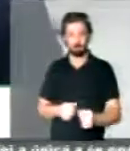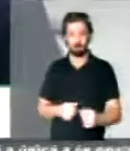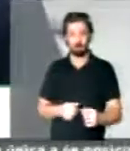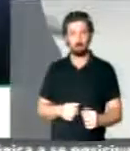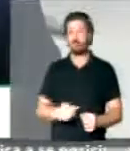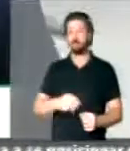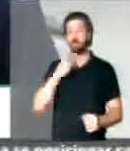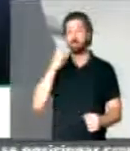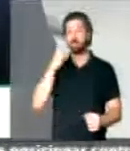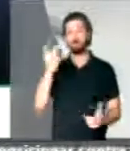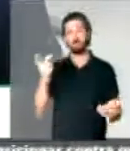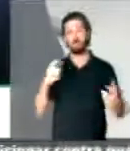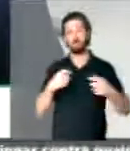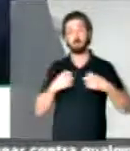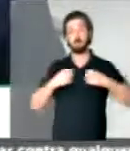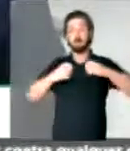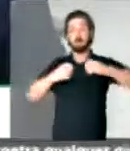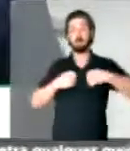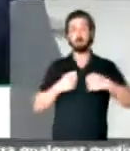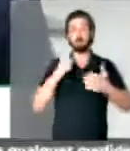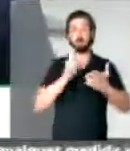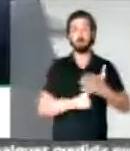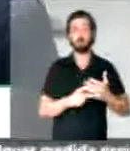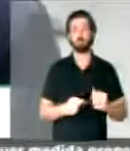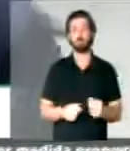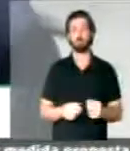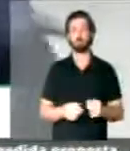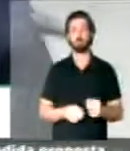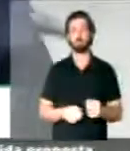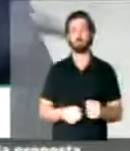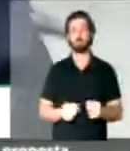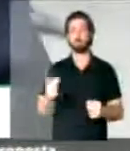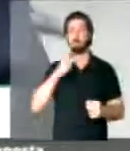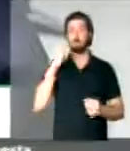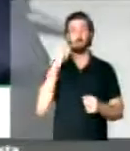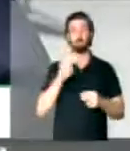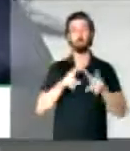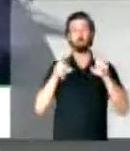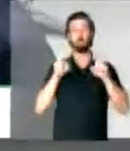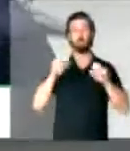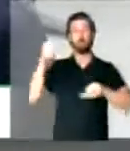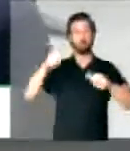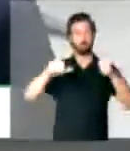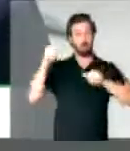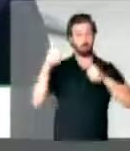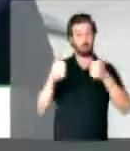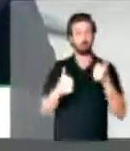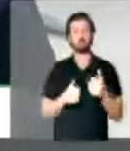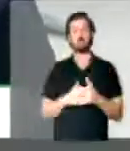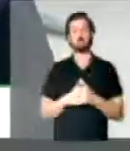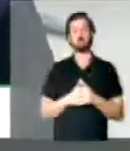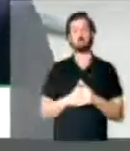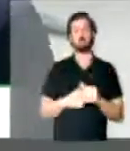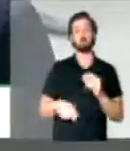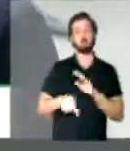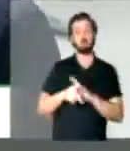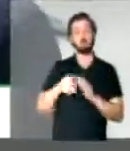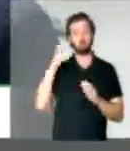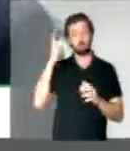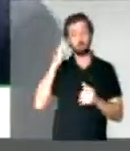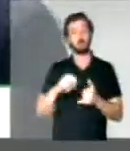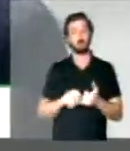e dizer do comprometimento. Muito tem se dito sobre a avaliação, deputado Zenaide, dos